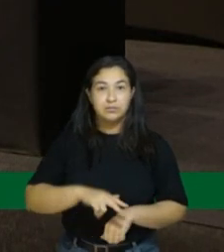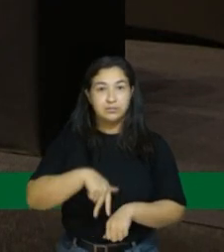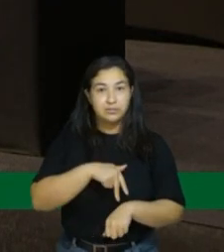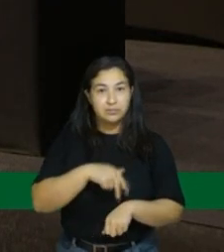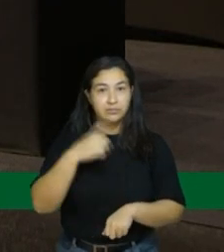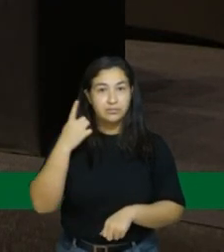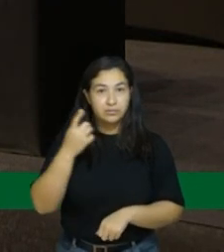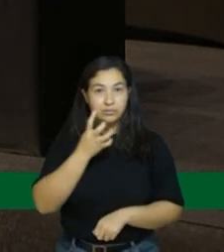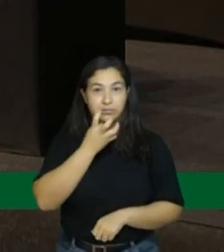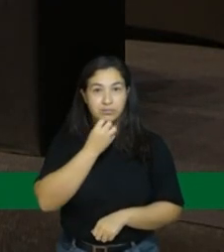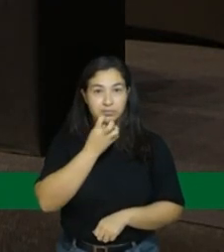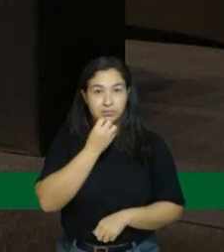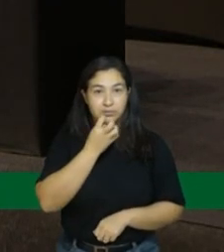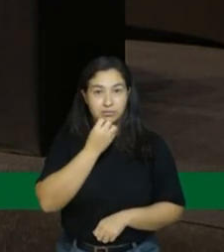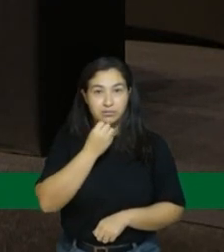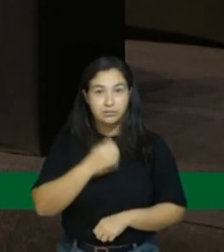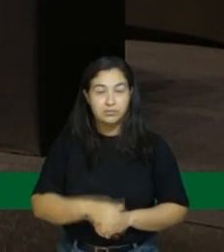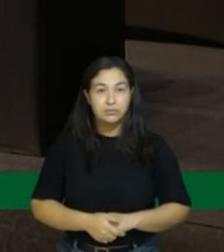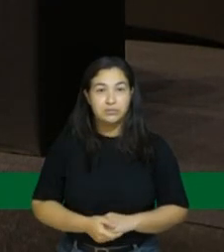mar